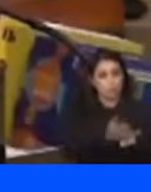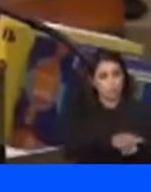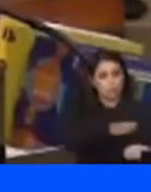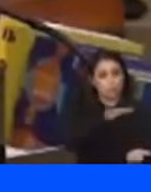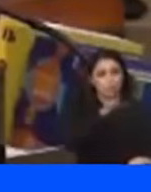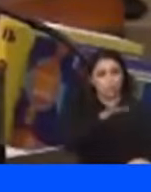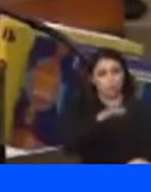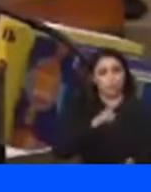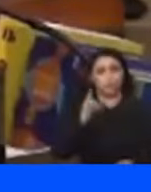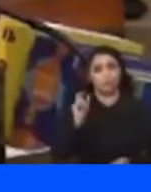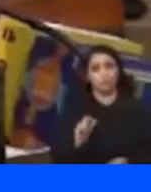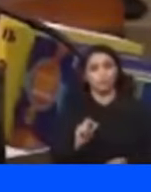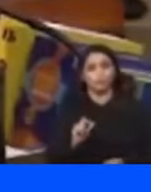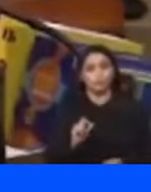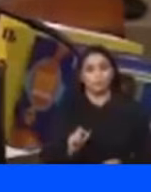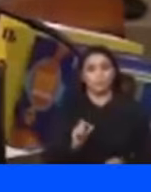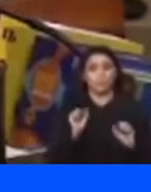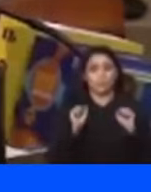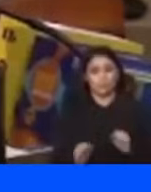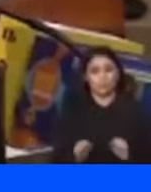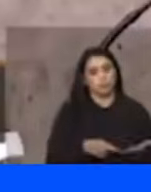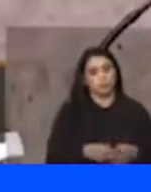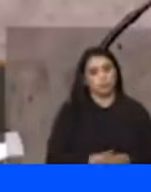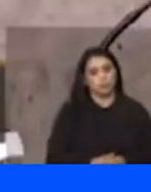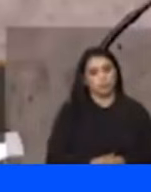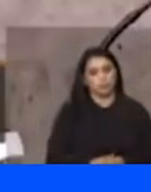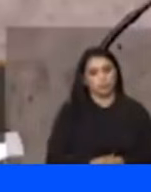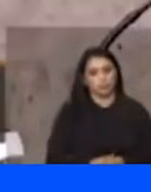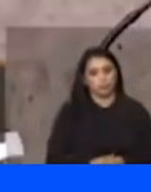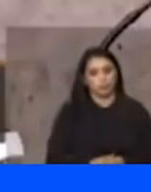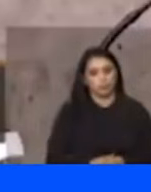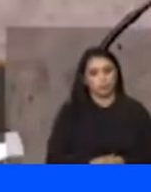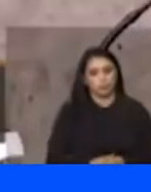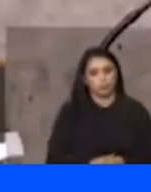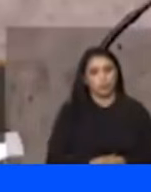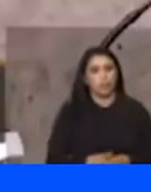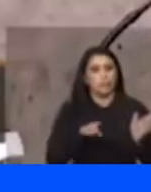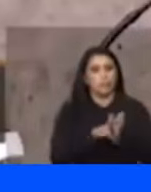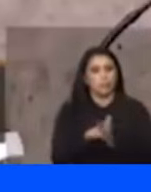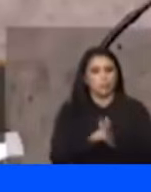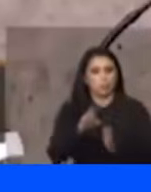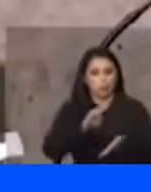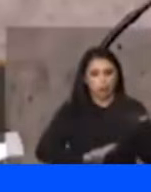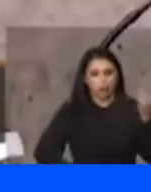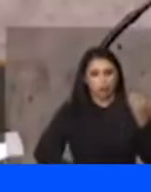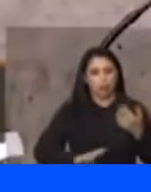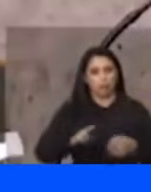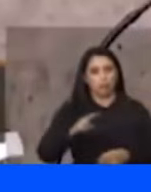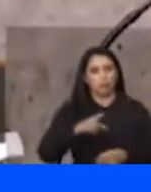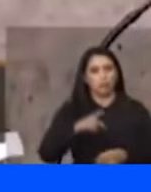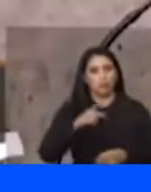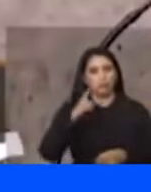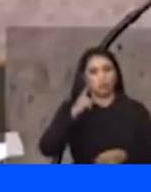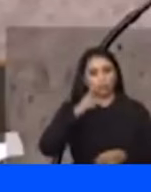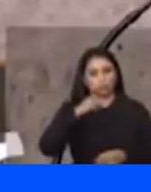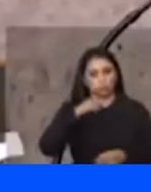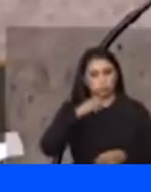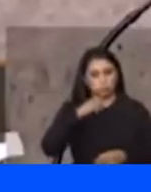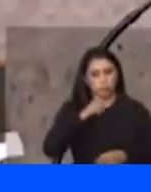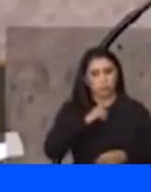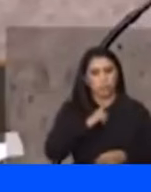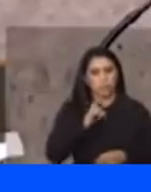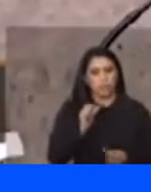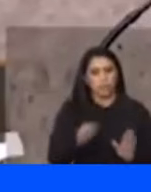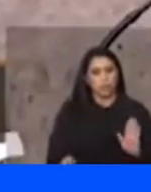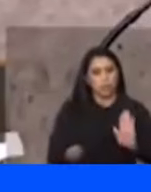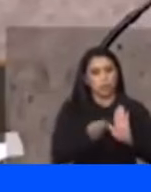no intervalo Vossa Excelência possa, eventualmente, avaliar. O relator tem alguma manifestação? Porque esse processo veio, né, nós incluímos